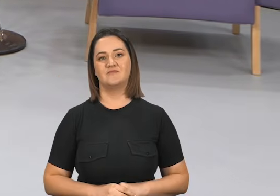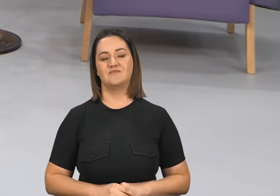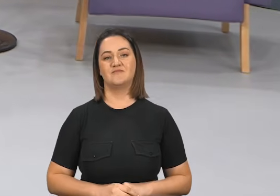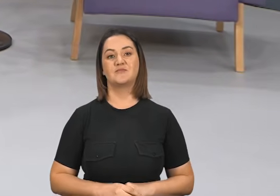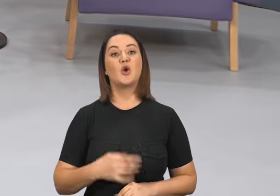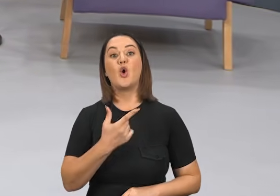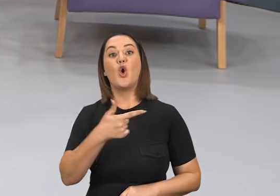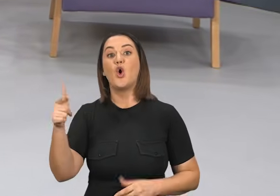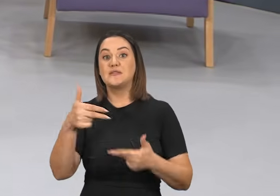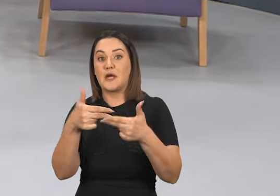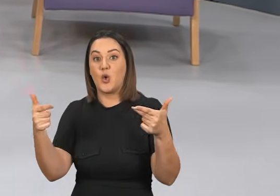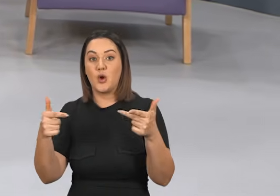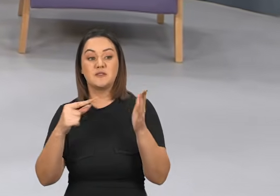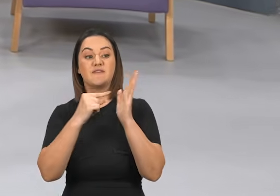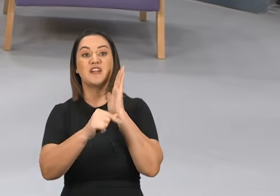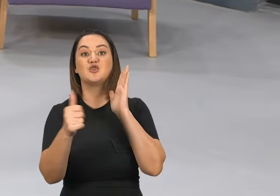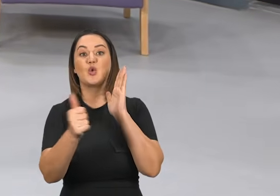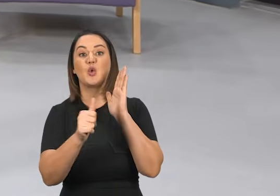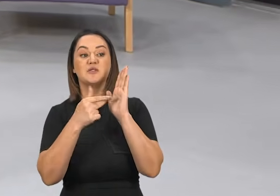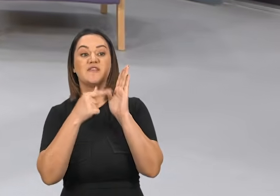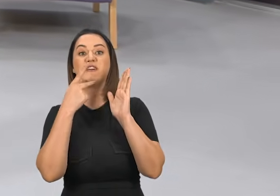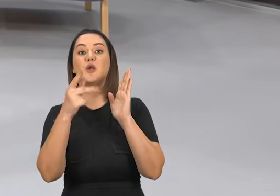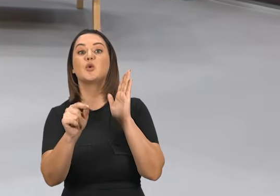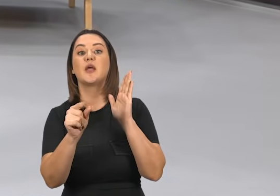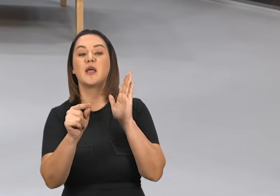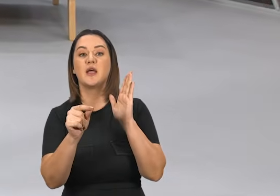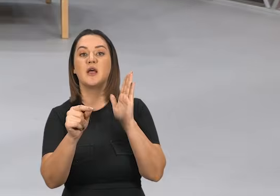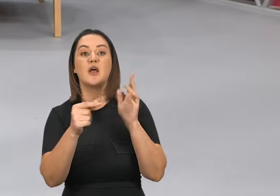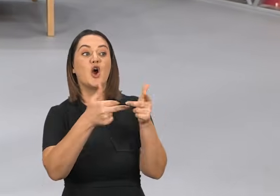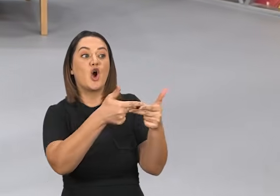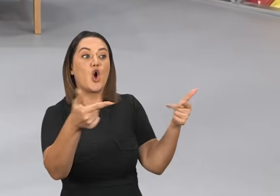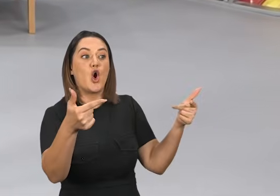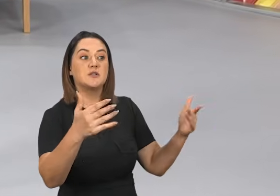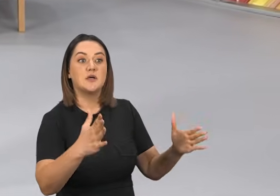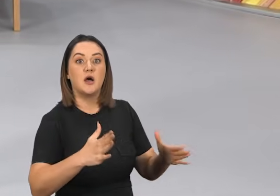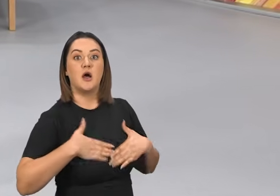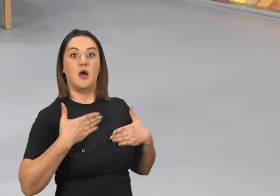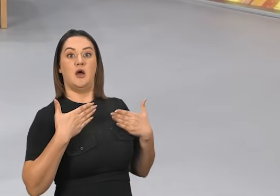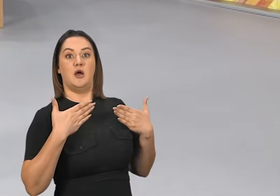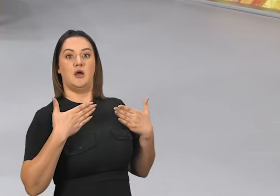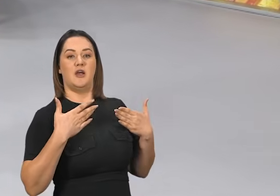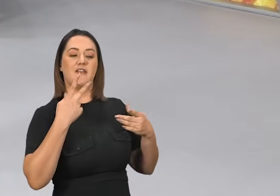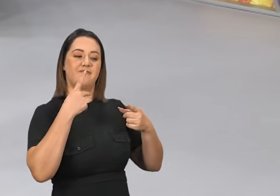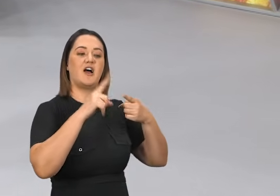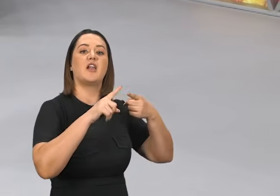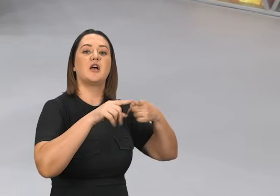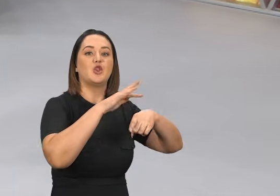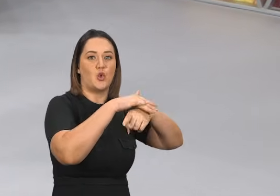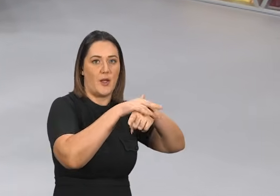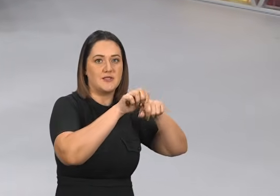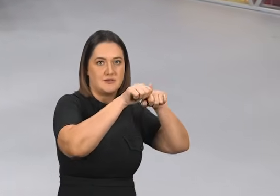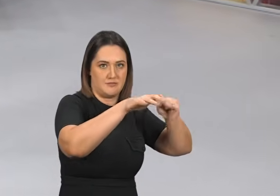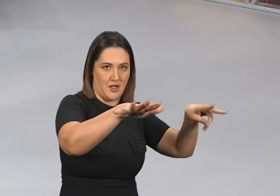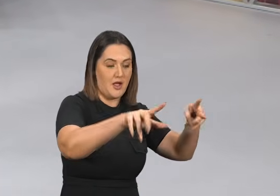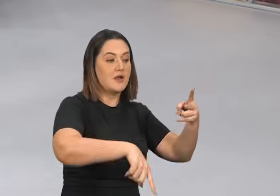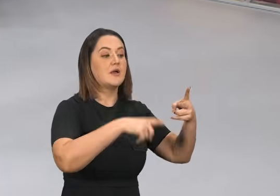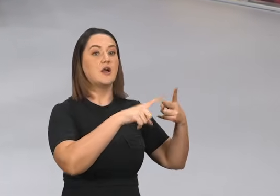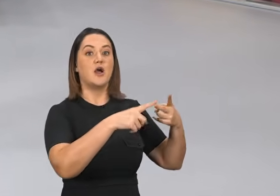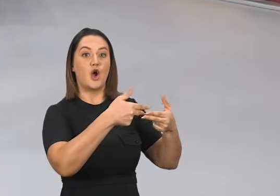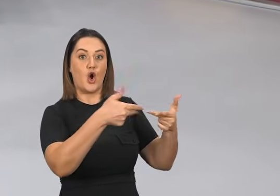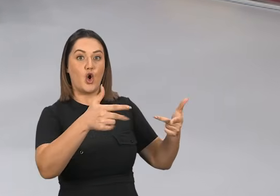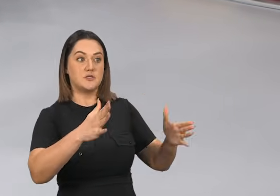Entendeu? E o segundo ponto que eu queria destacar no verso 11, é que ele fala assim, coisas espantosas. Sabe o que isso quer